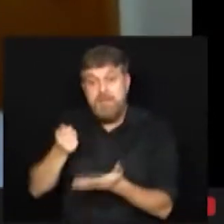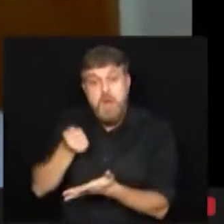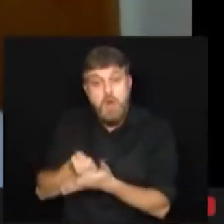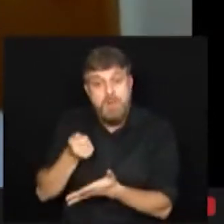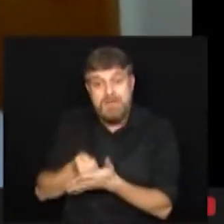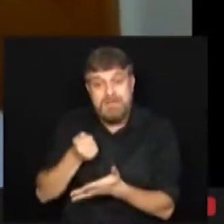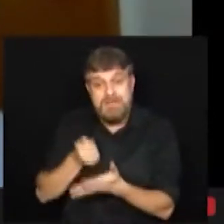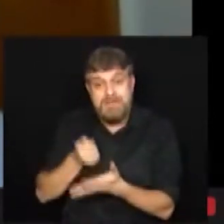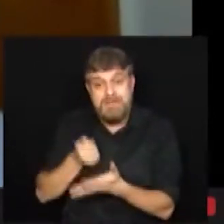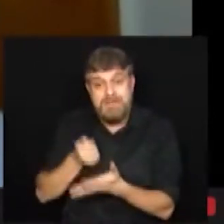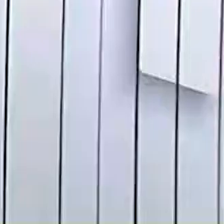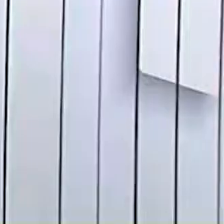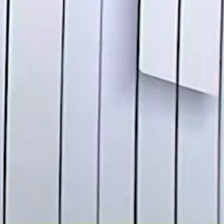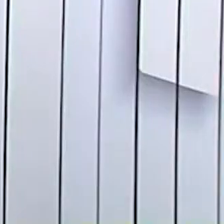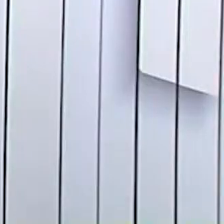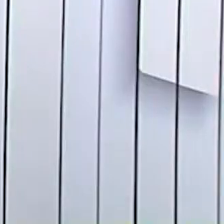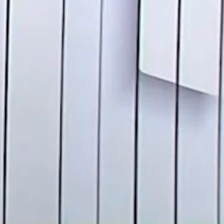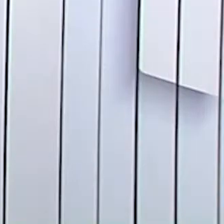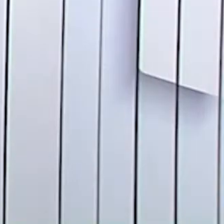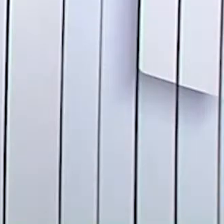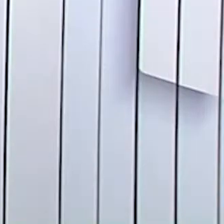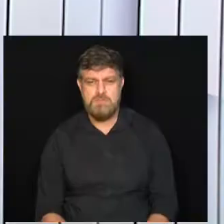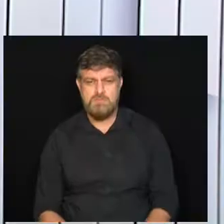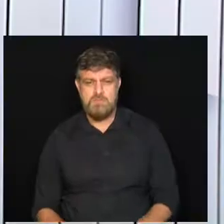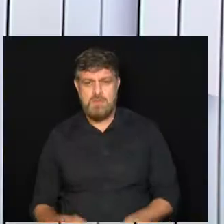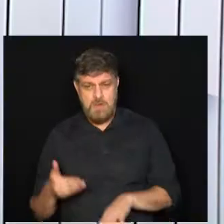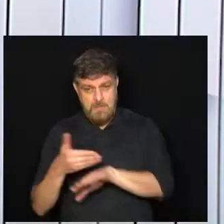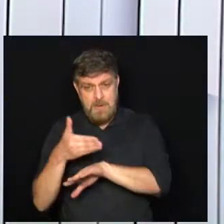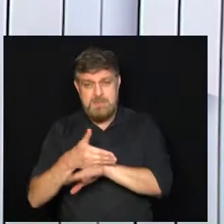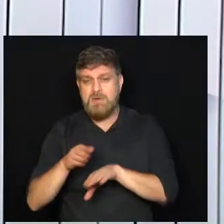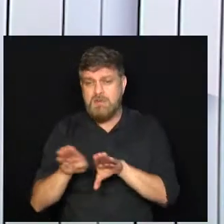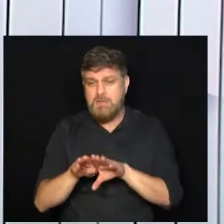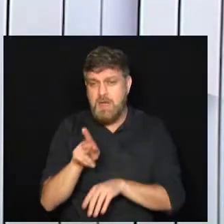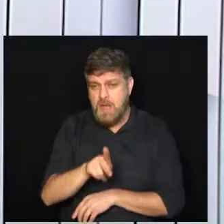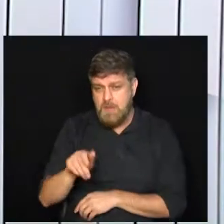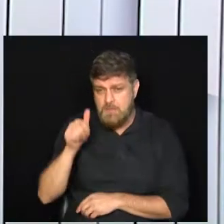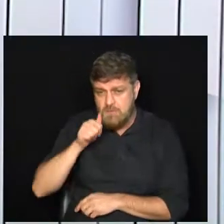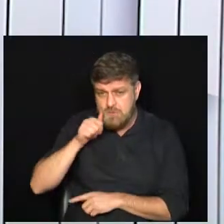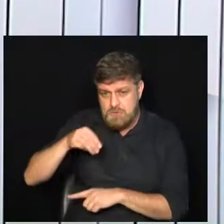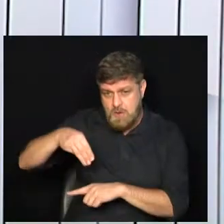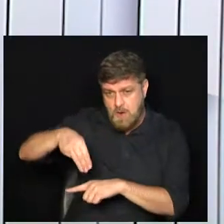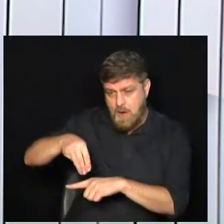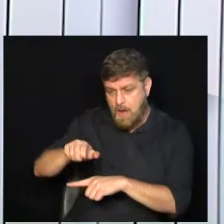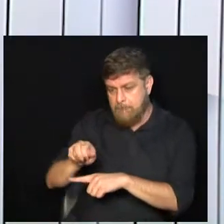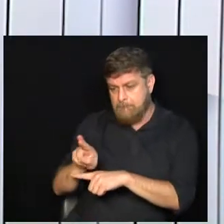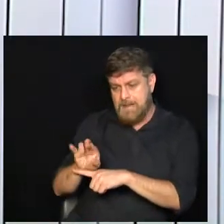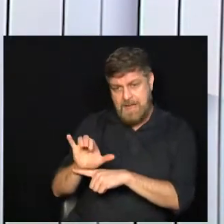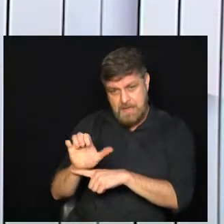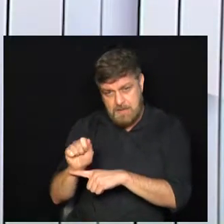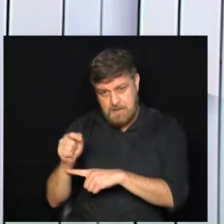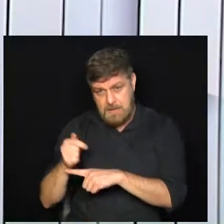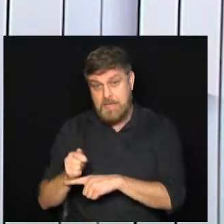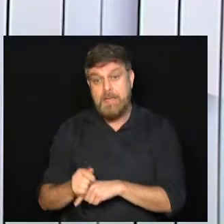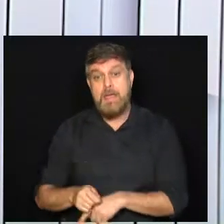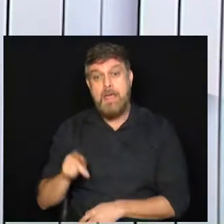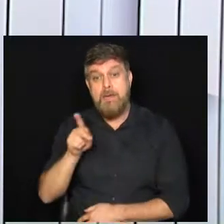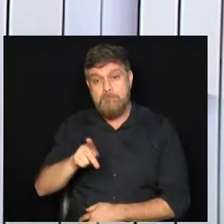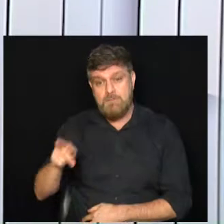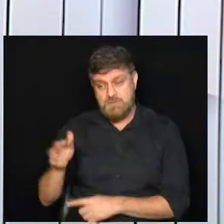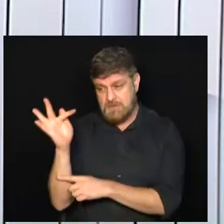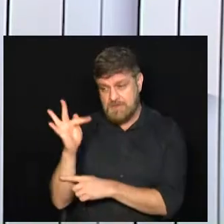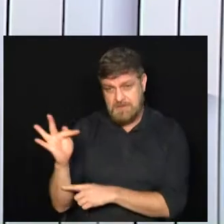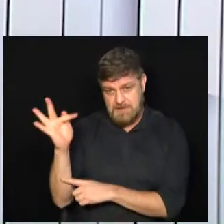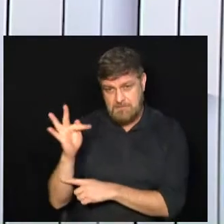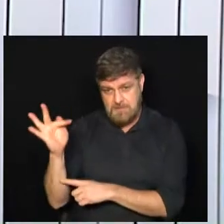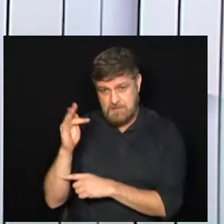todo cidadão comum. Participaram ainda da comissão a professora Maria de Fátima Franco, que leciona nas faculdades